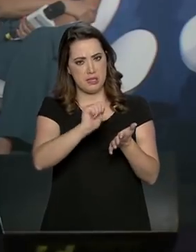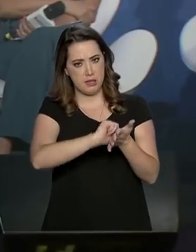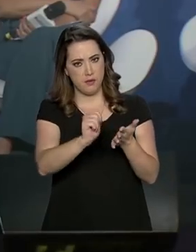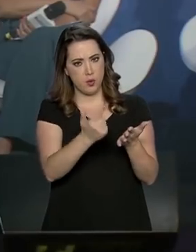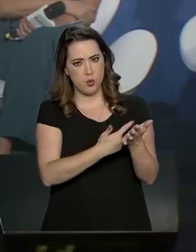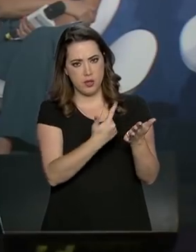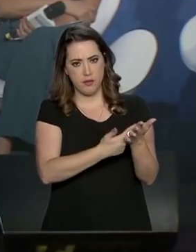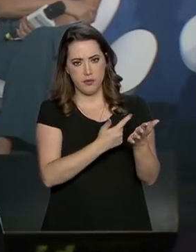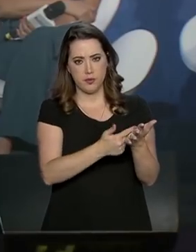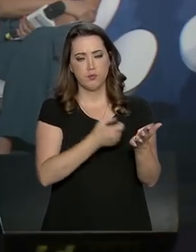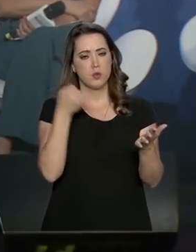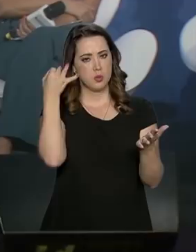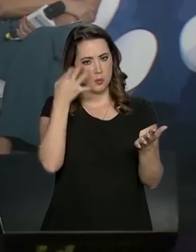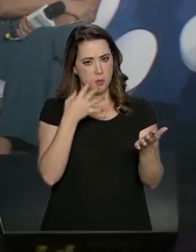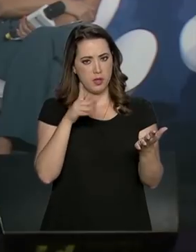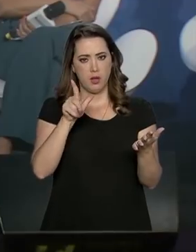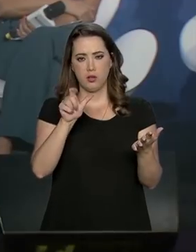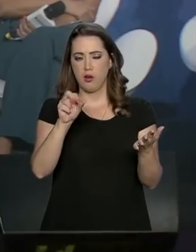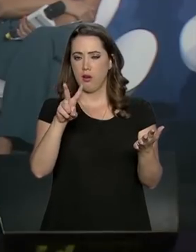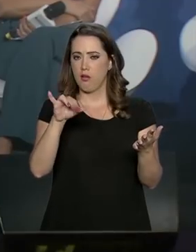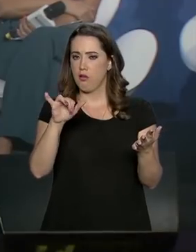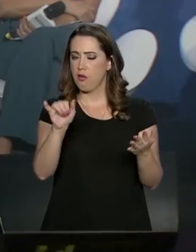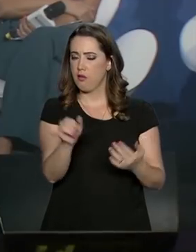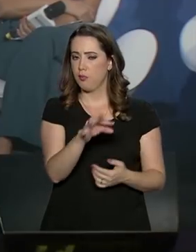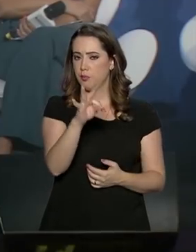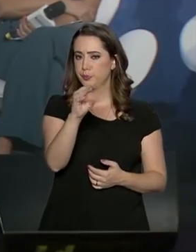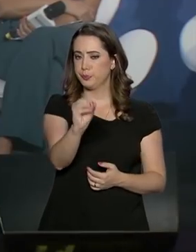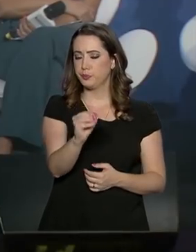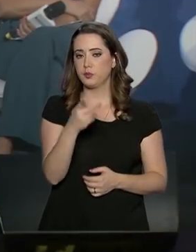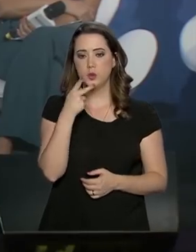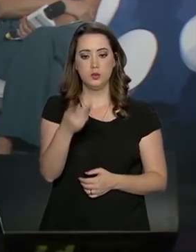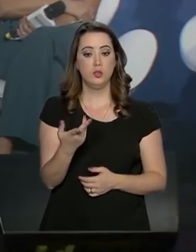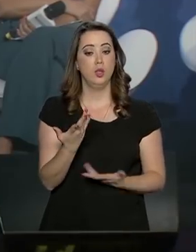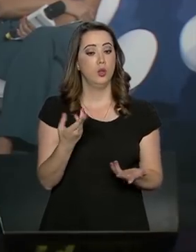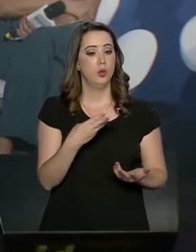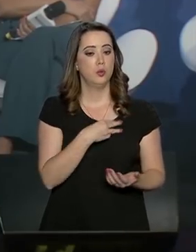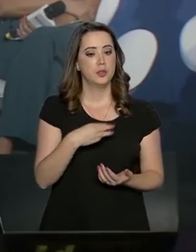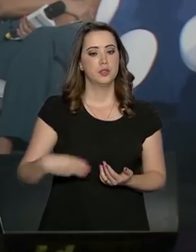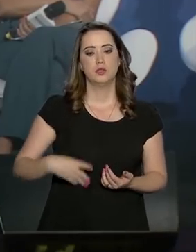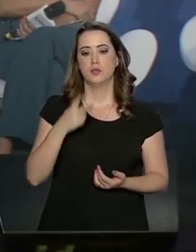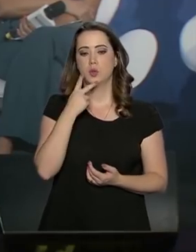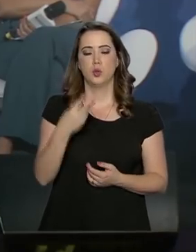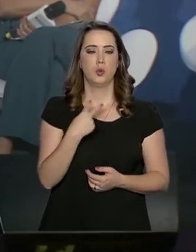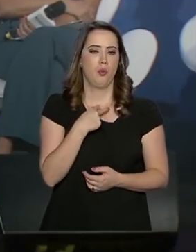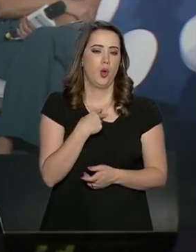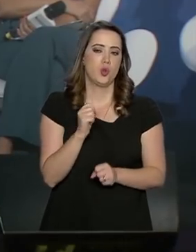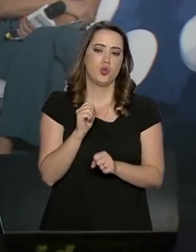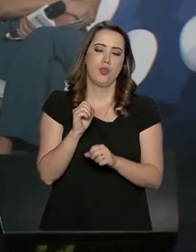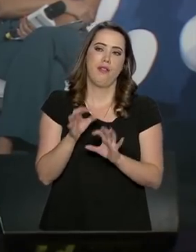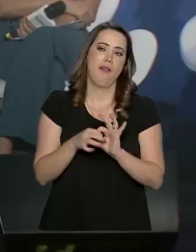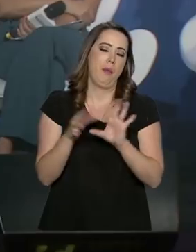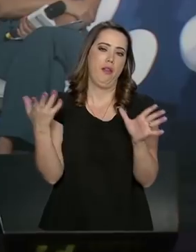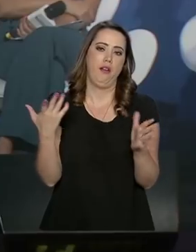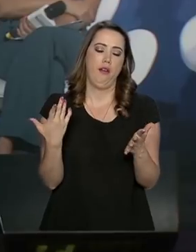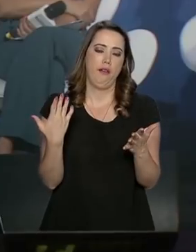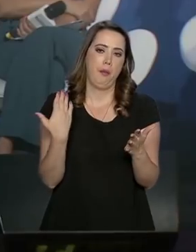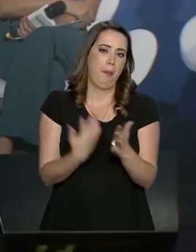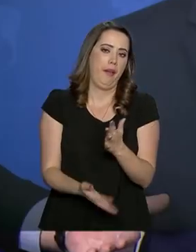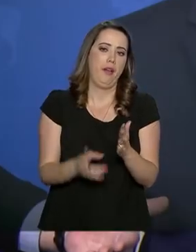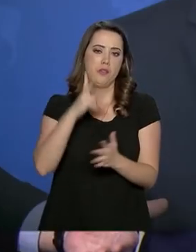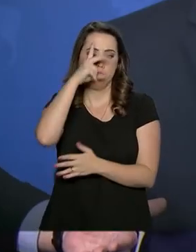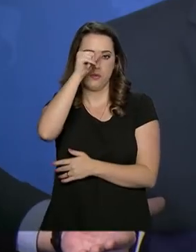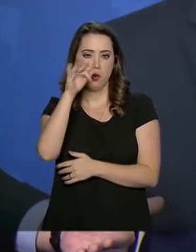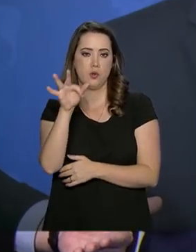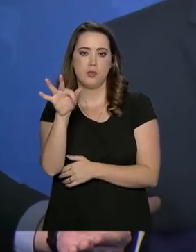ministro da Justiça disse que não vai permitir que os esforços contra a corrupção sejam perdidos durante o período em que estiver no comando da